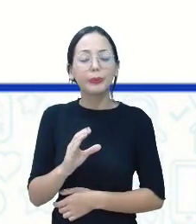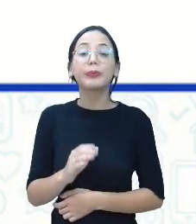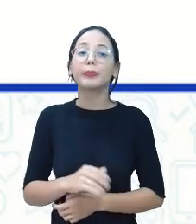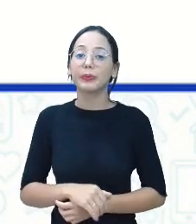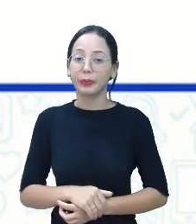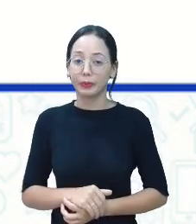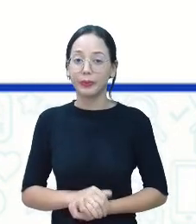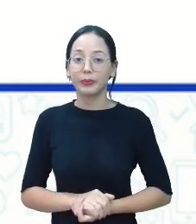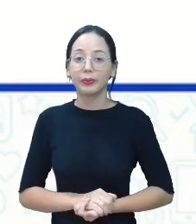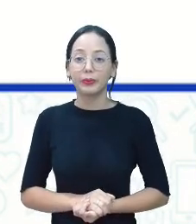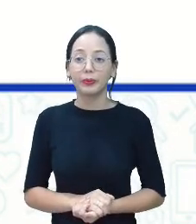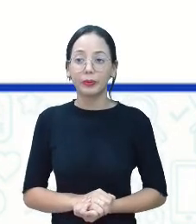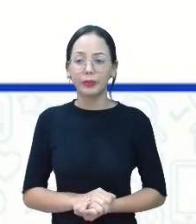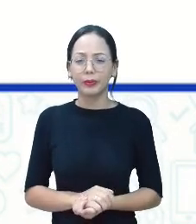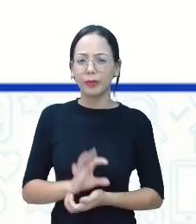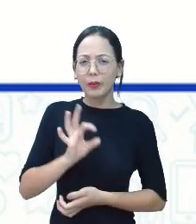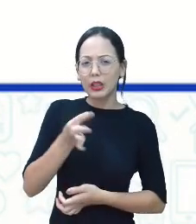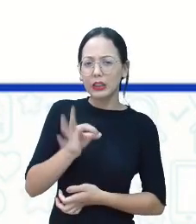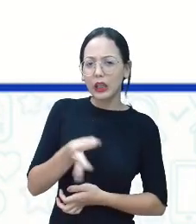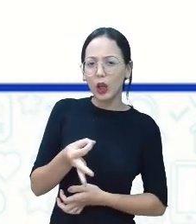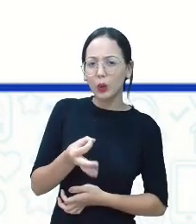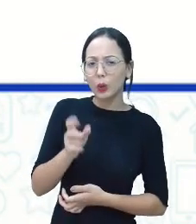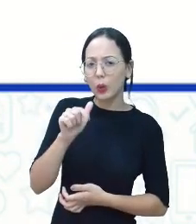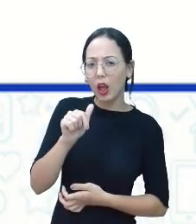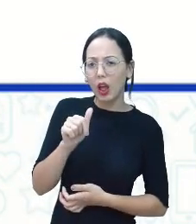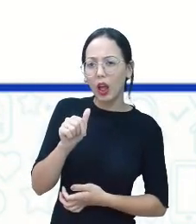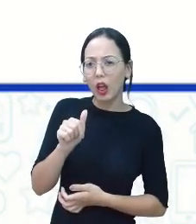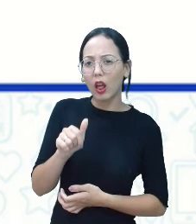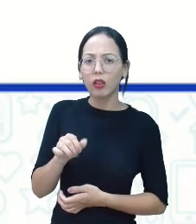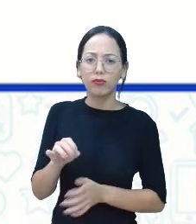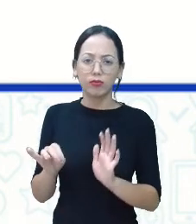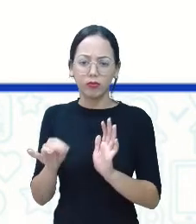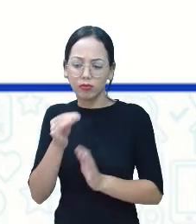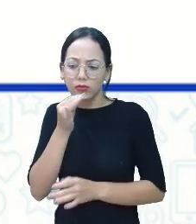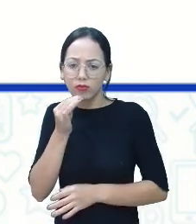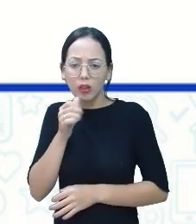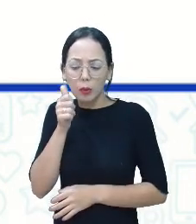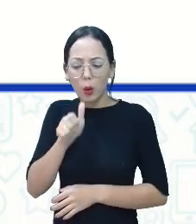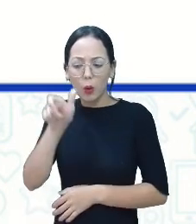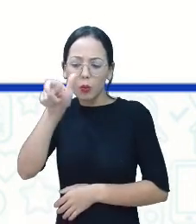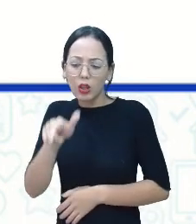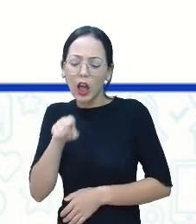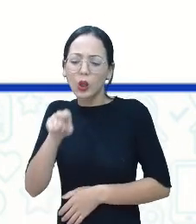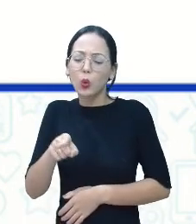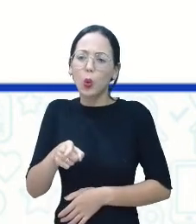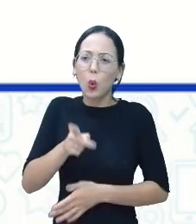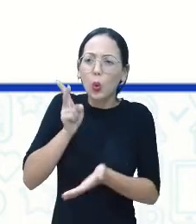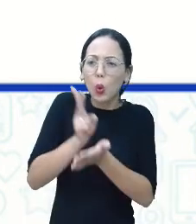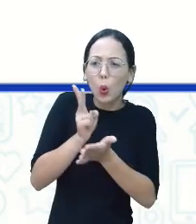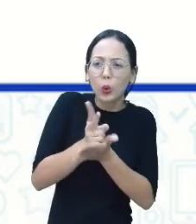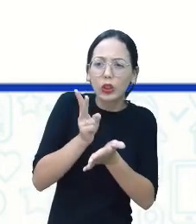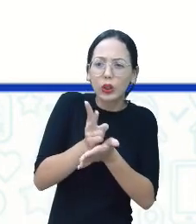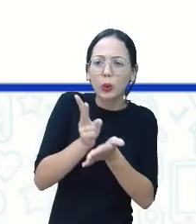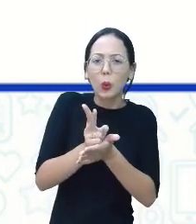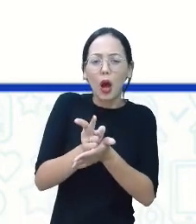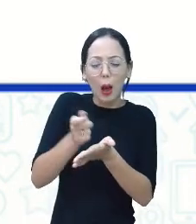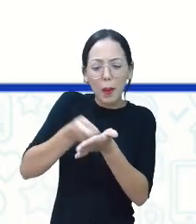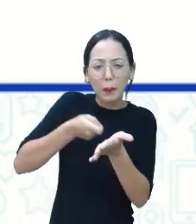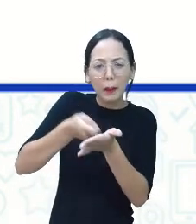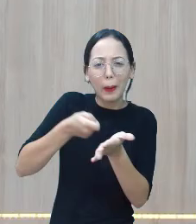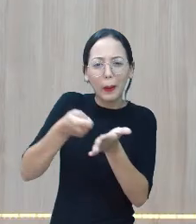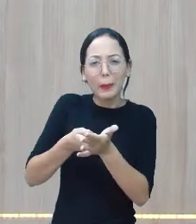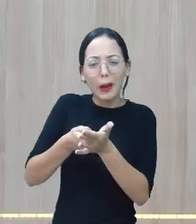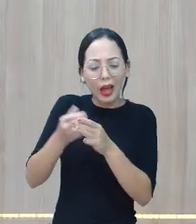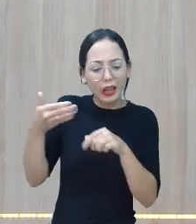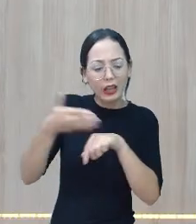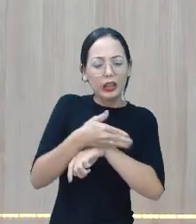aí, está correto? Não, Dona Glória, a senhora persiste na ideia de meter nosso Bentinho no seminário?